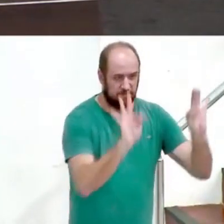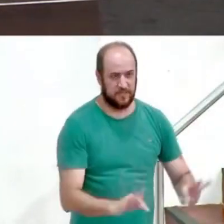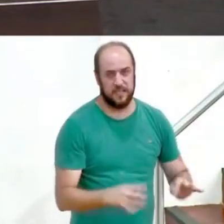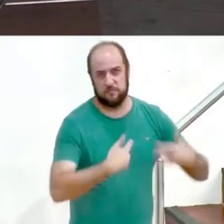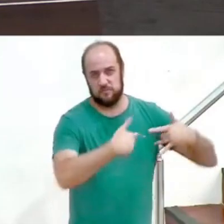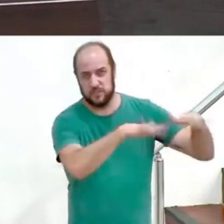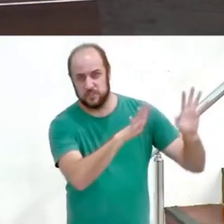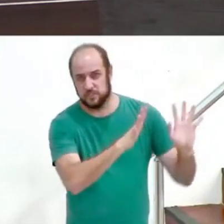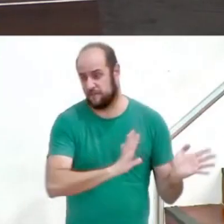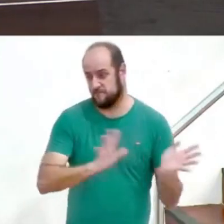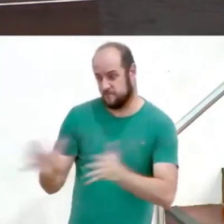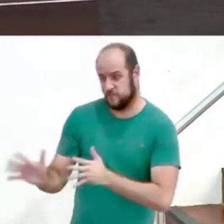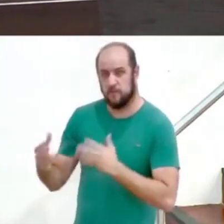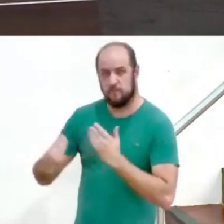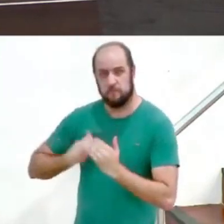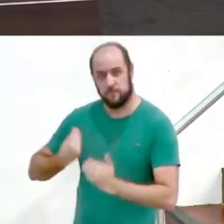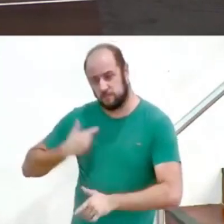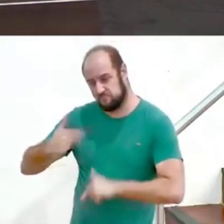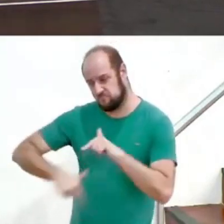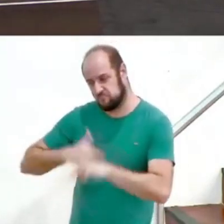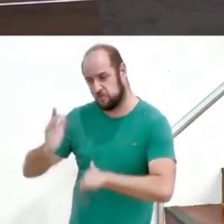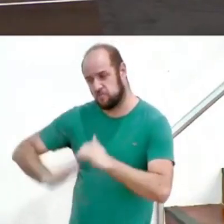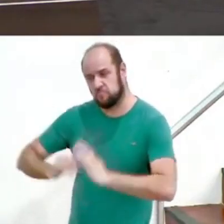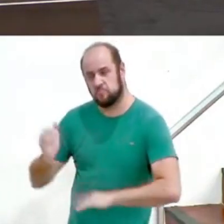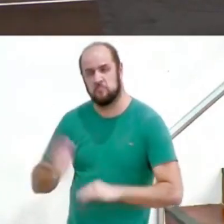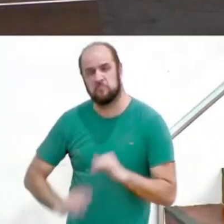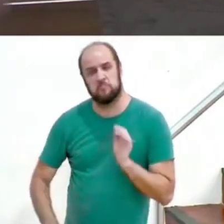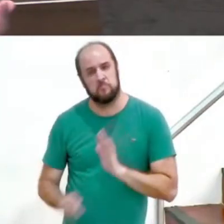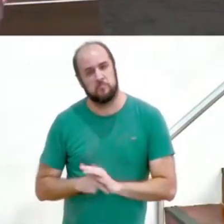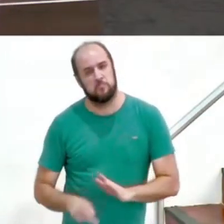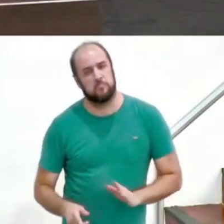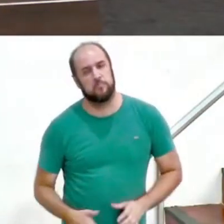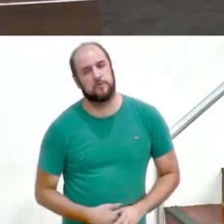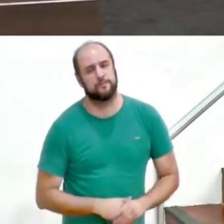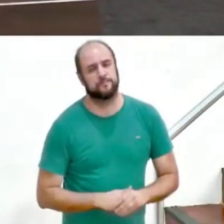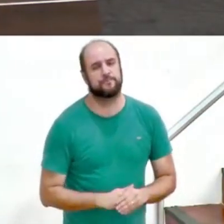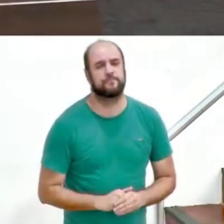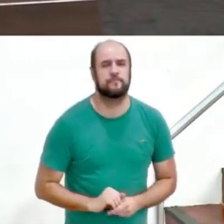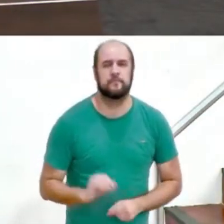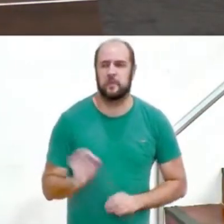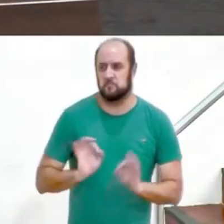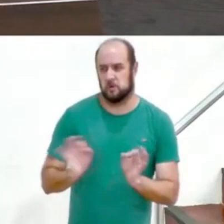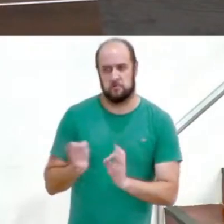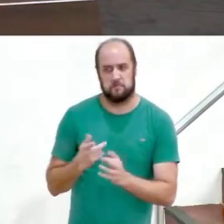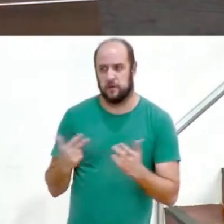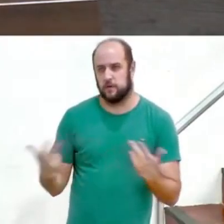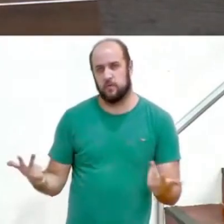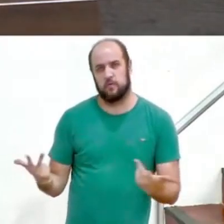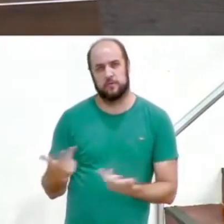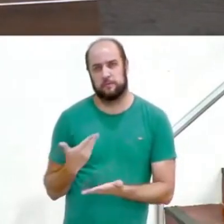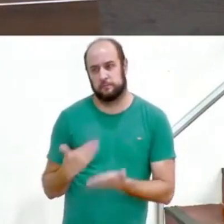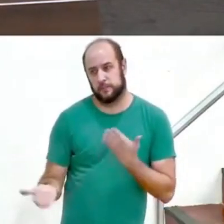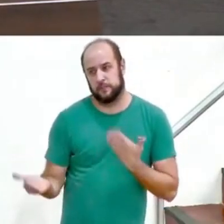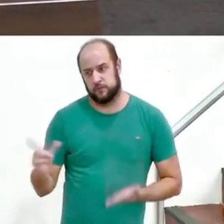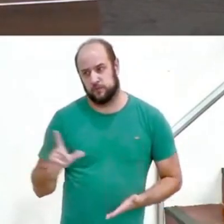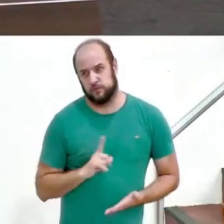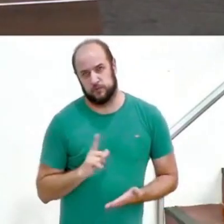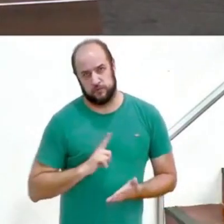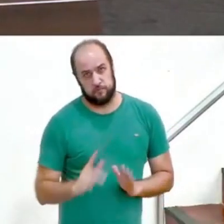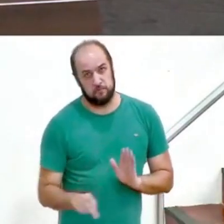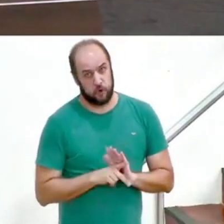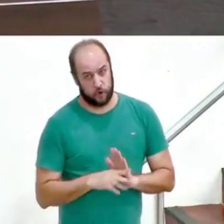templo e se voltado para viver a vida e reconstruir tudo o que estava perdido, tudo o que